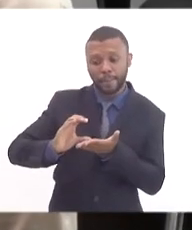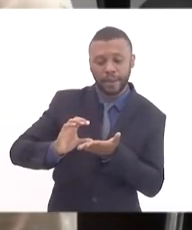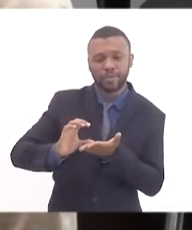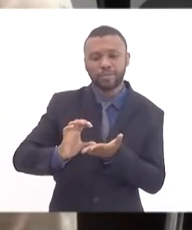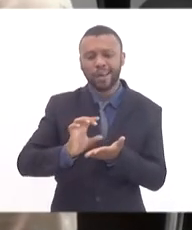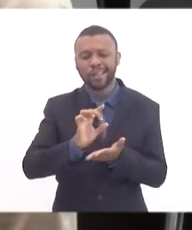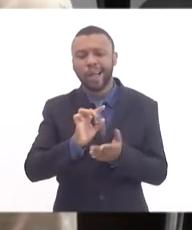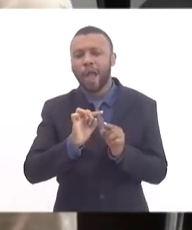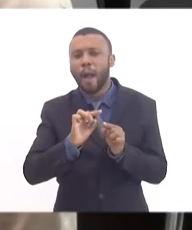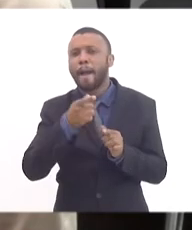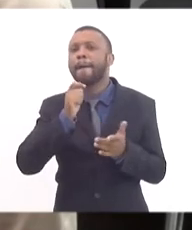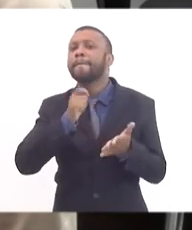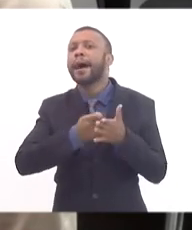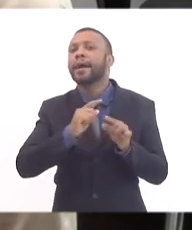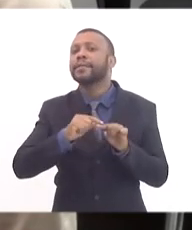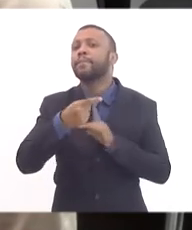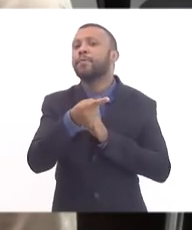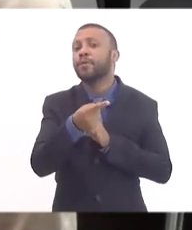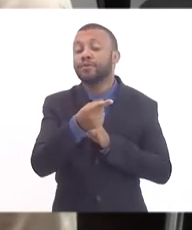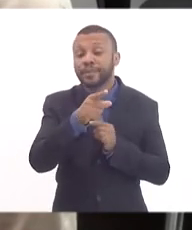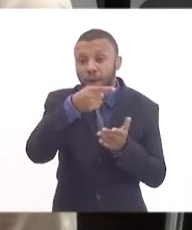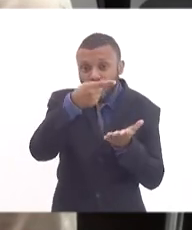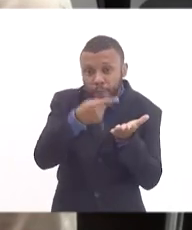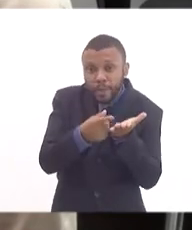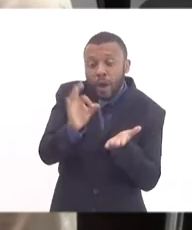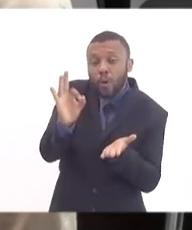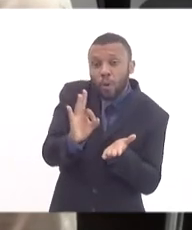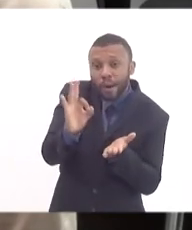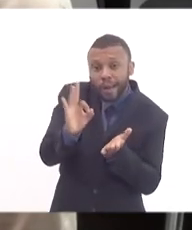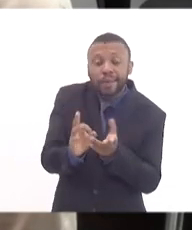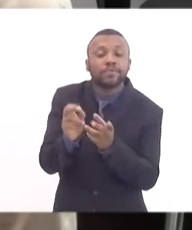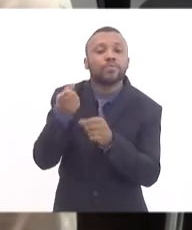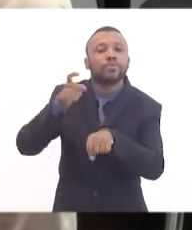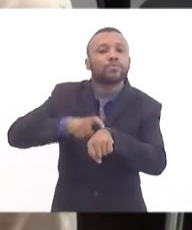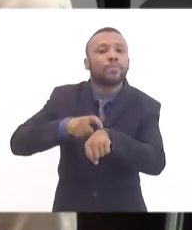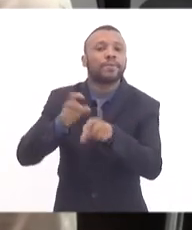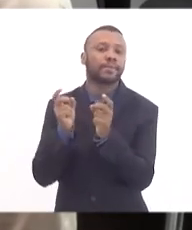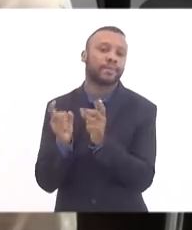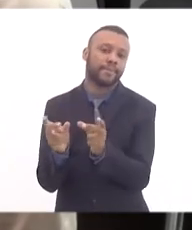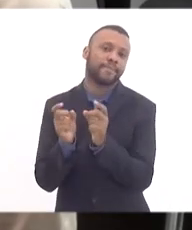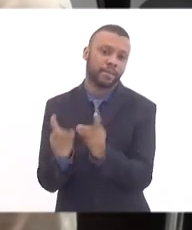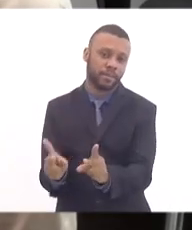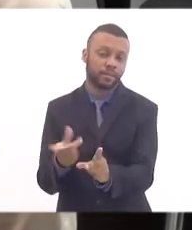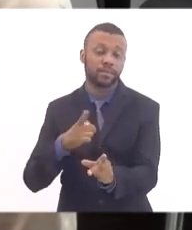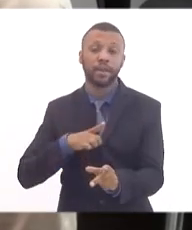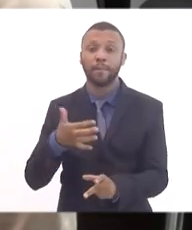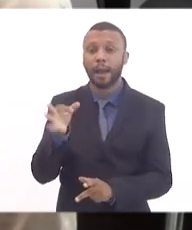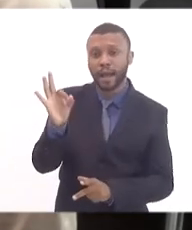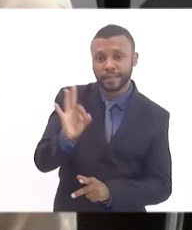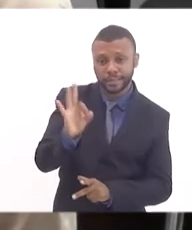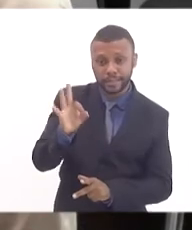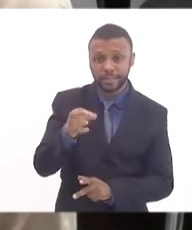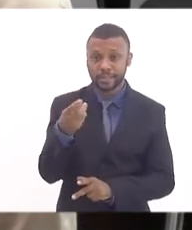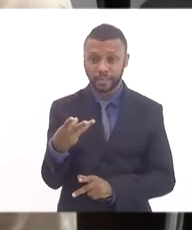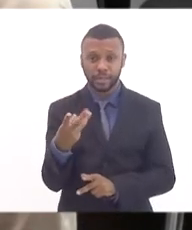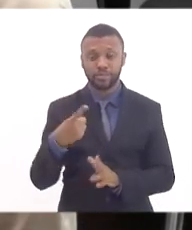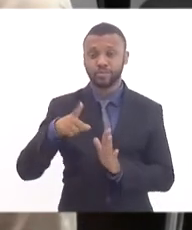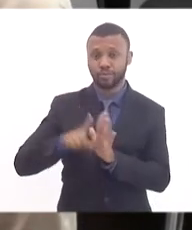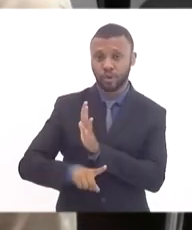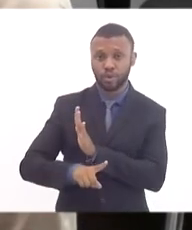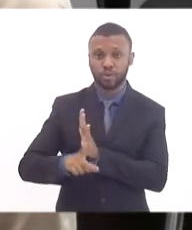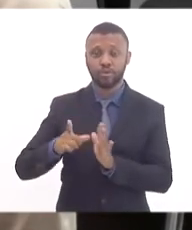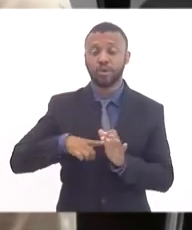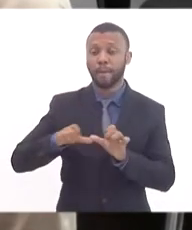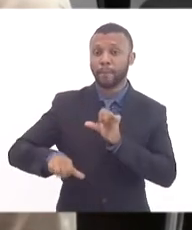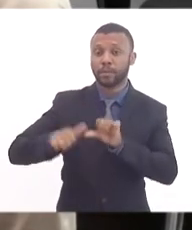combine com o crédito presumido na saída Fábio é que como eu tenho uma tributação de três por cento o que eu tô mudando o tamanho